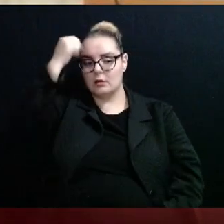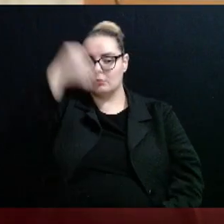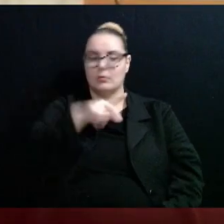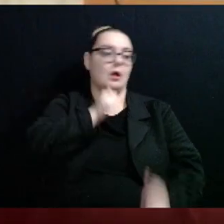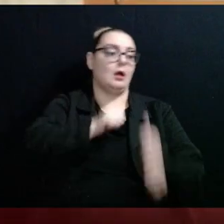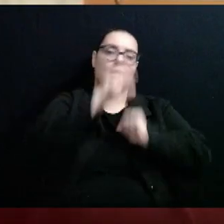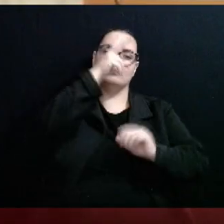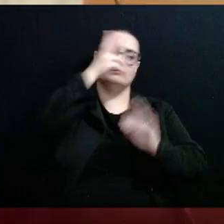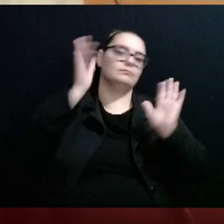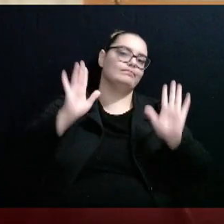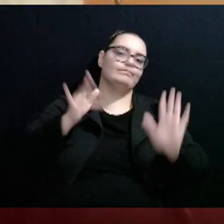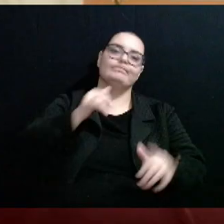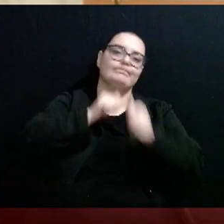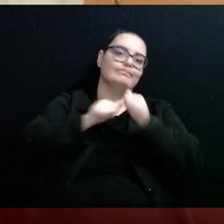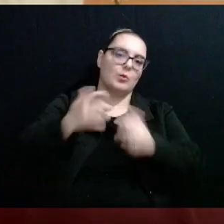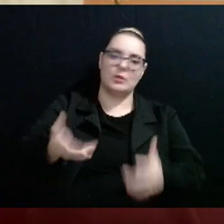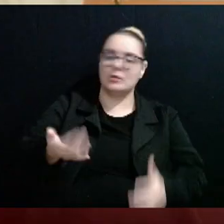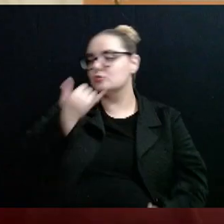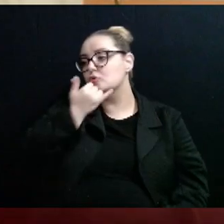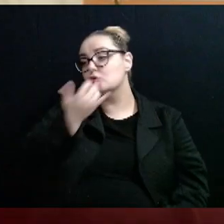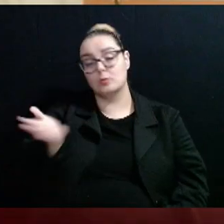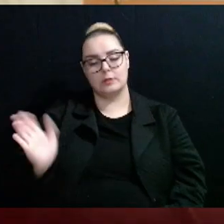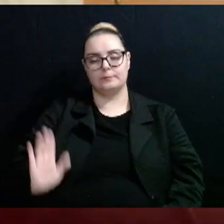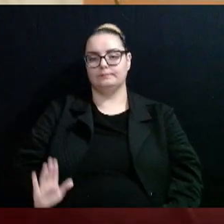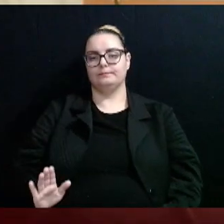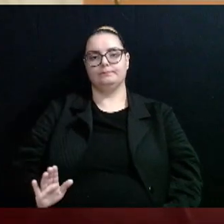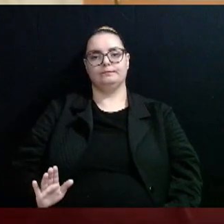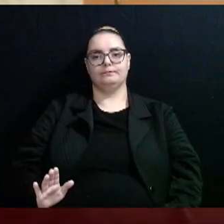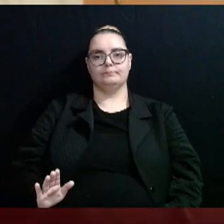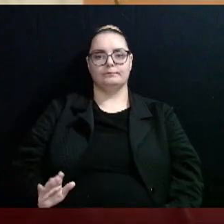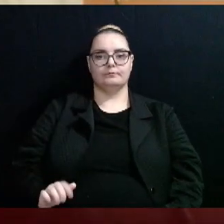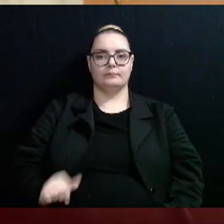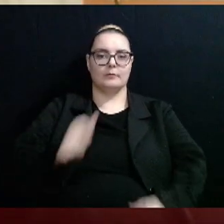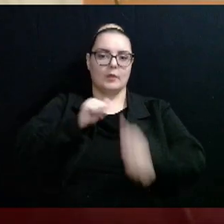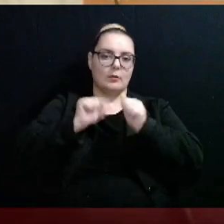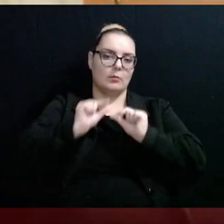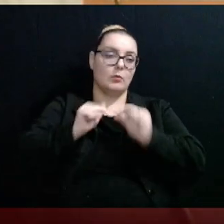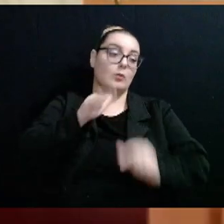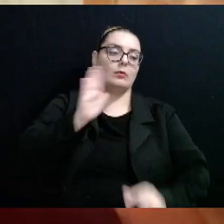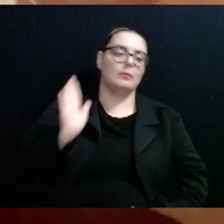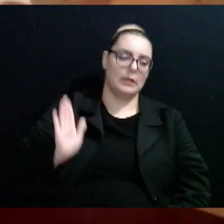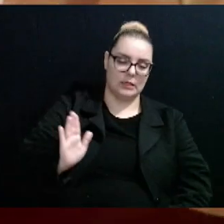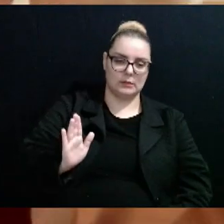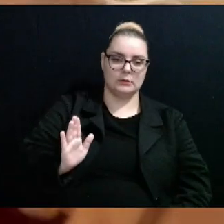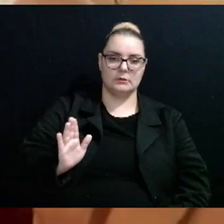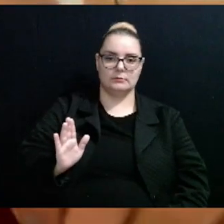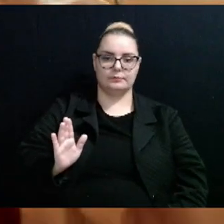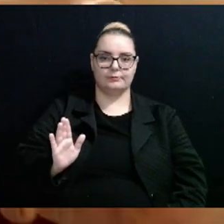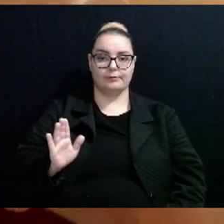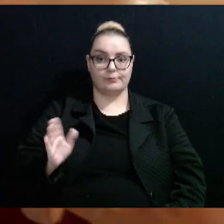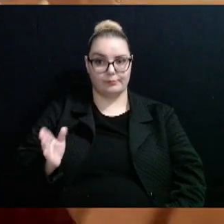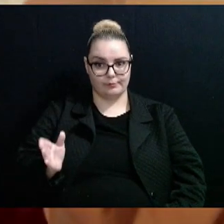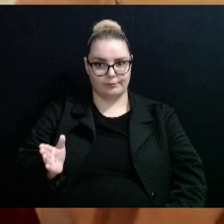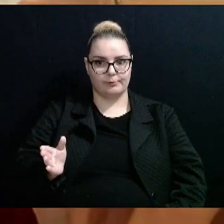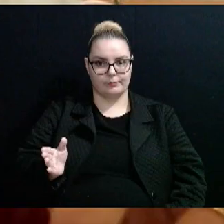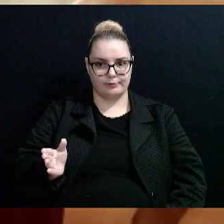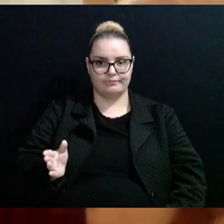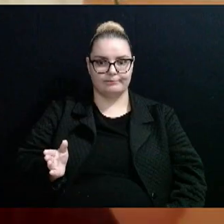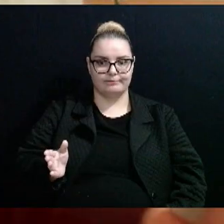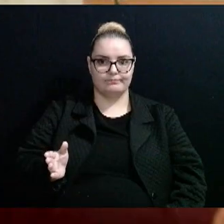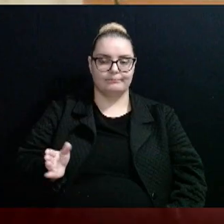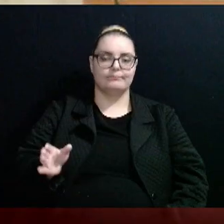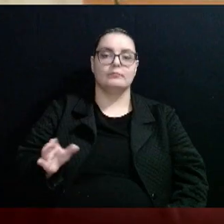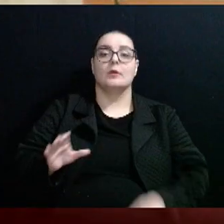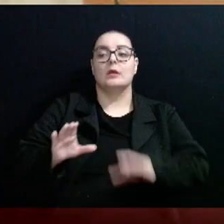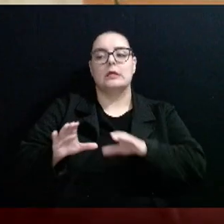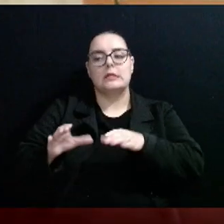eu estava bêbado. Eu bebi um pouco demais. Então, essas convenções que nós precisamos